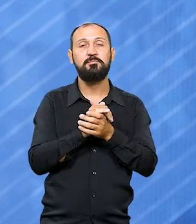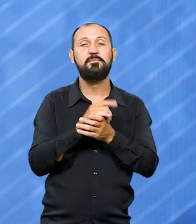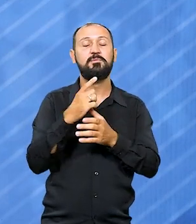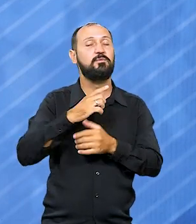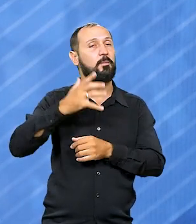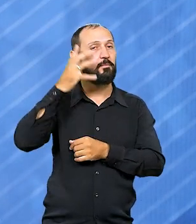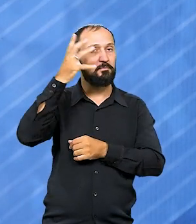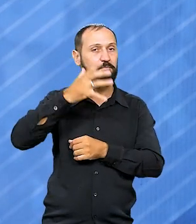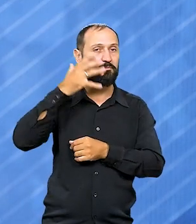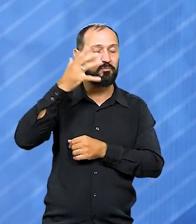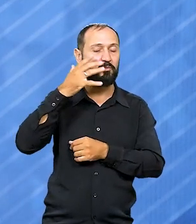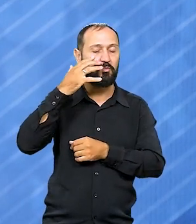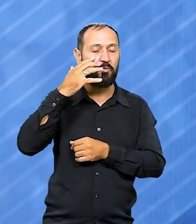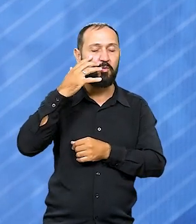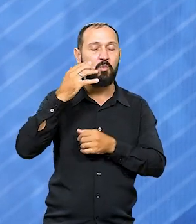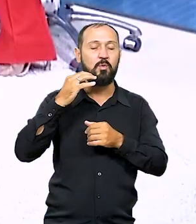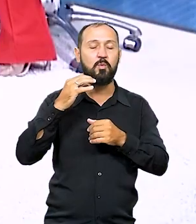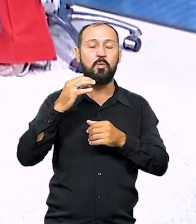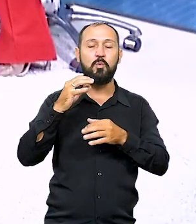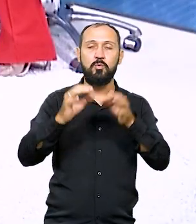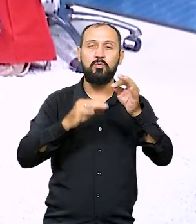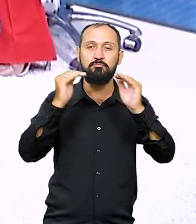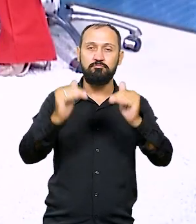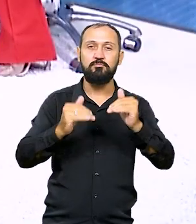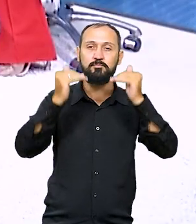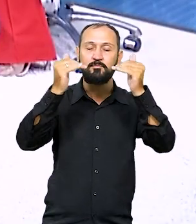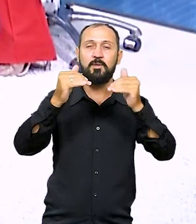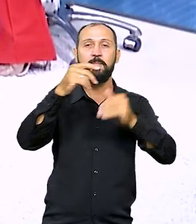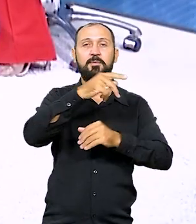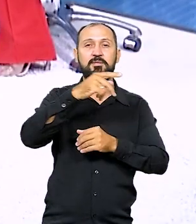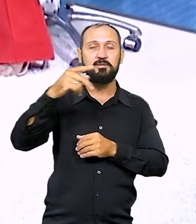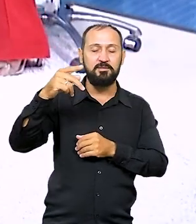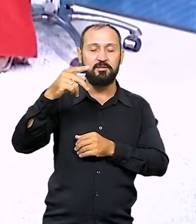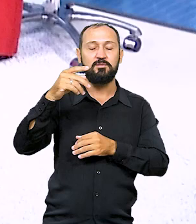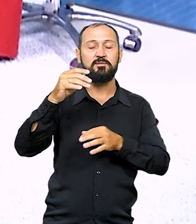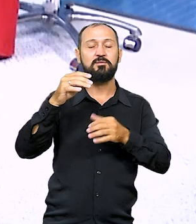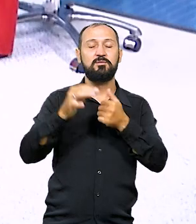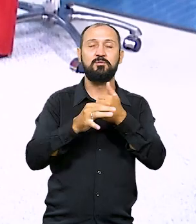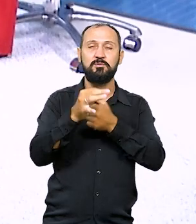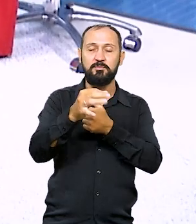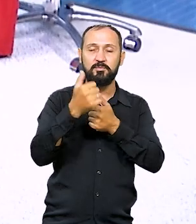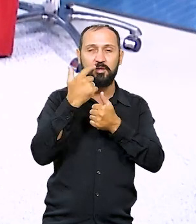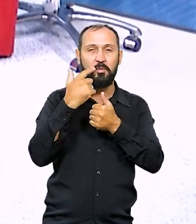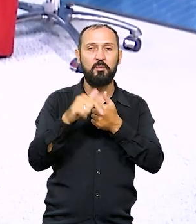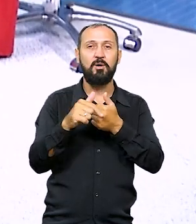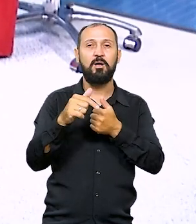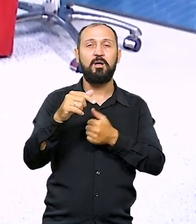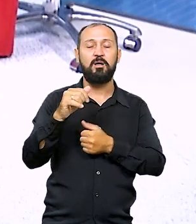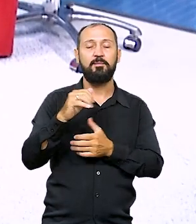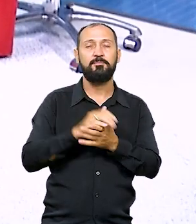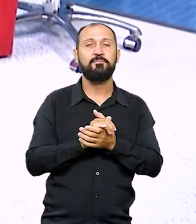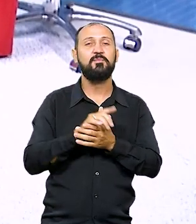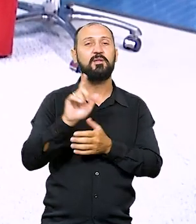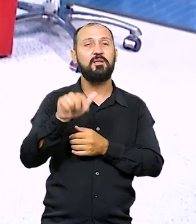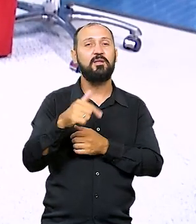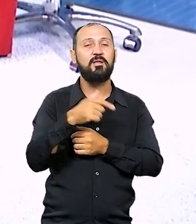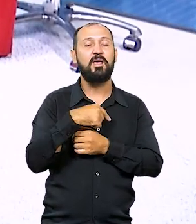público bom. Tivemos como palestrante o desembargador Dr. André, presidente do tribunal, a doutora Simone